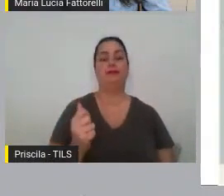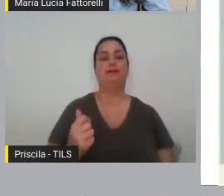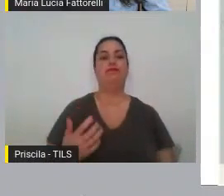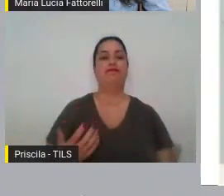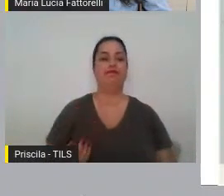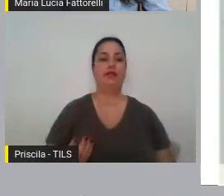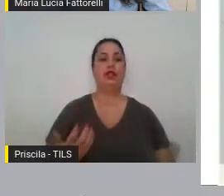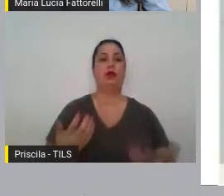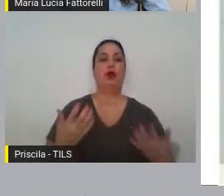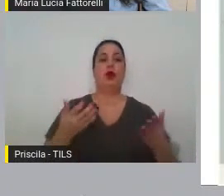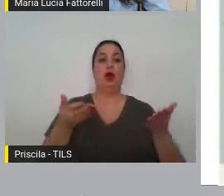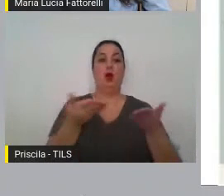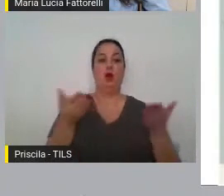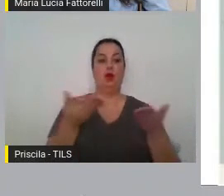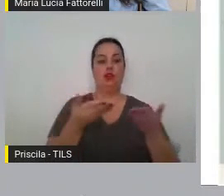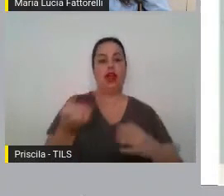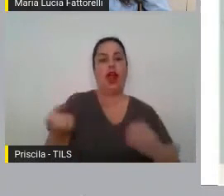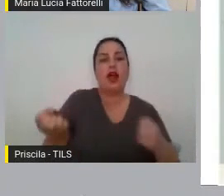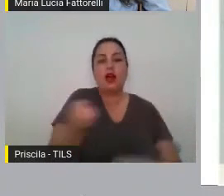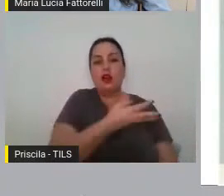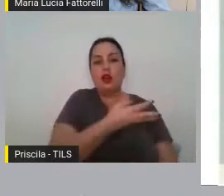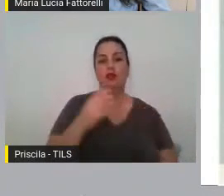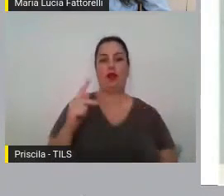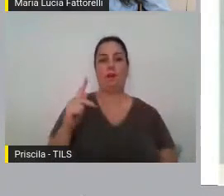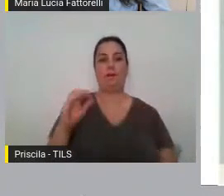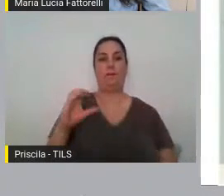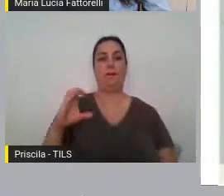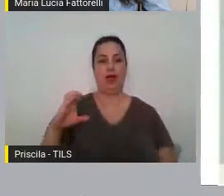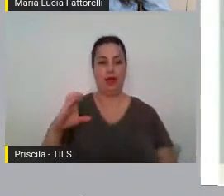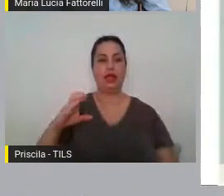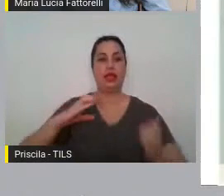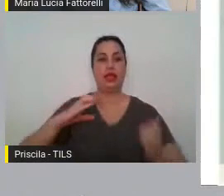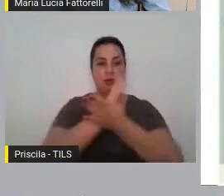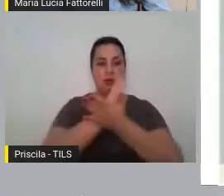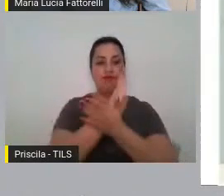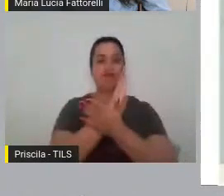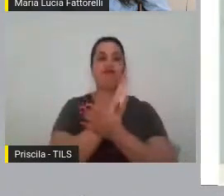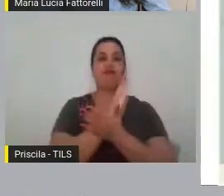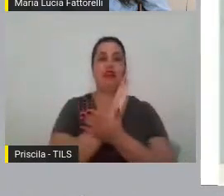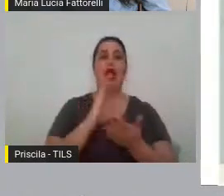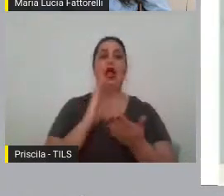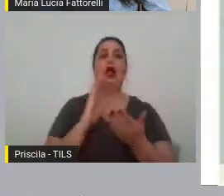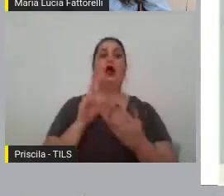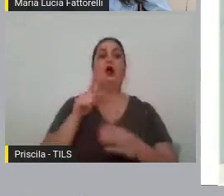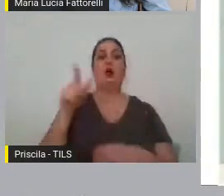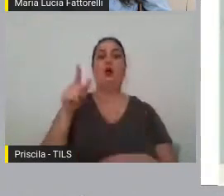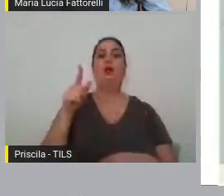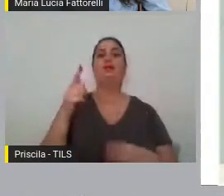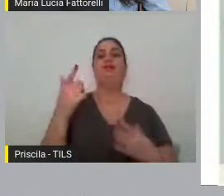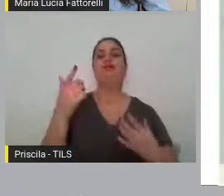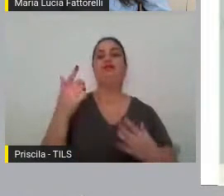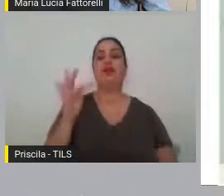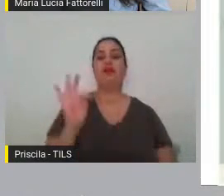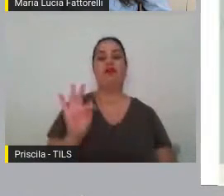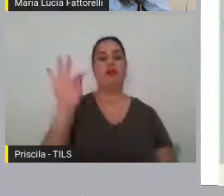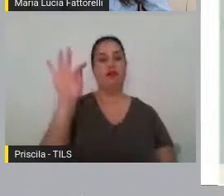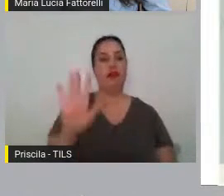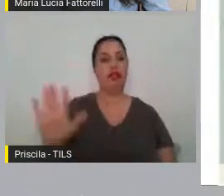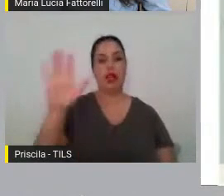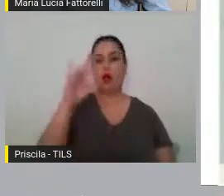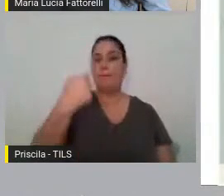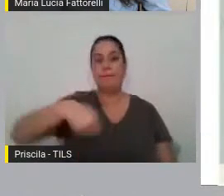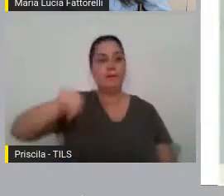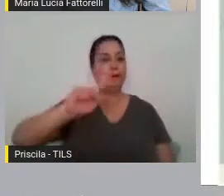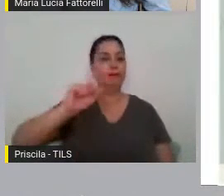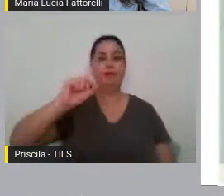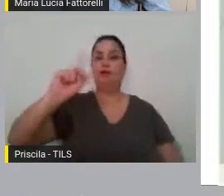a nova PEC que foi aprovada, ela desobriga a União de fazer o repasse. Então, a situação fiscal, que Paulo